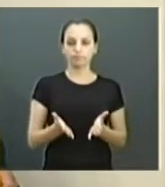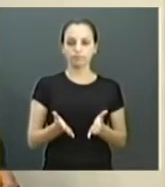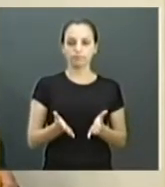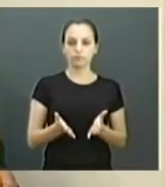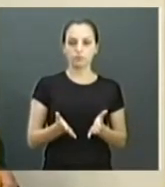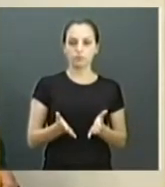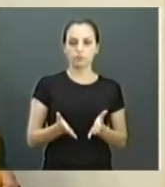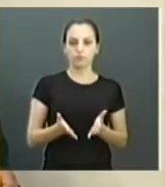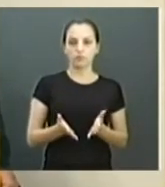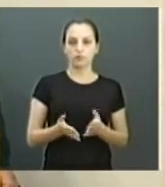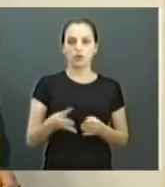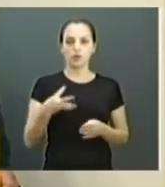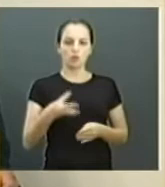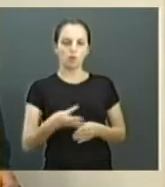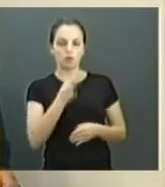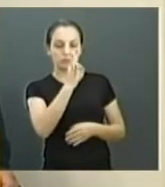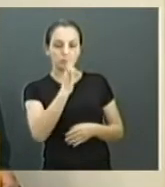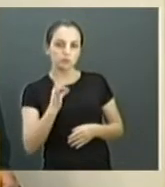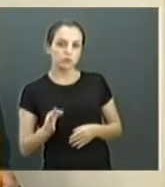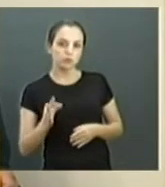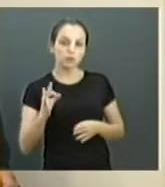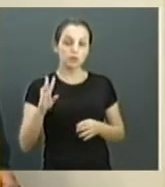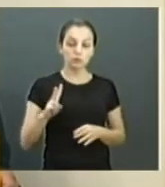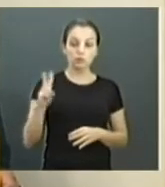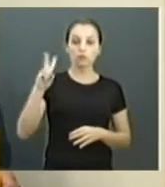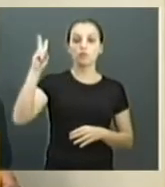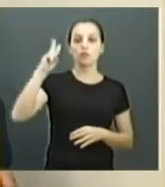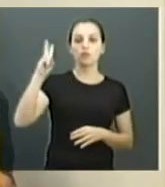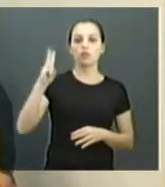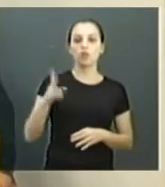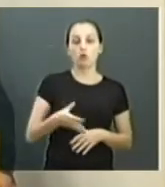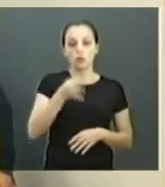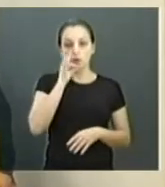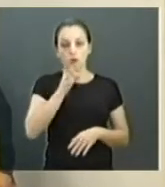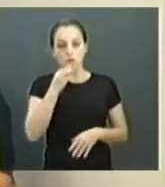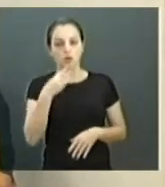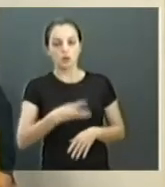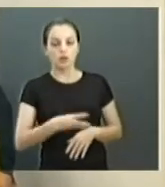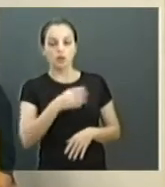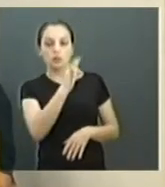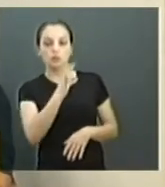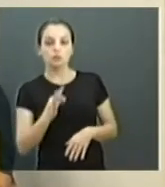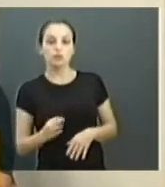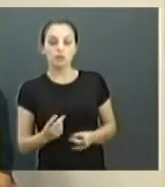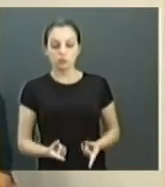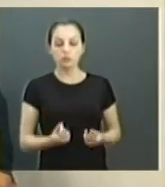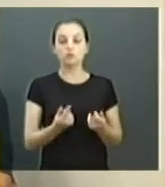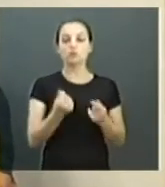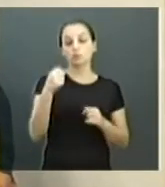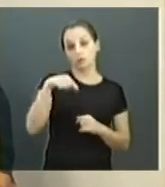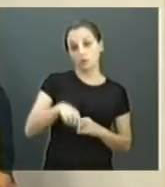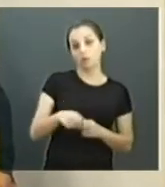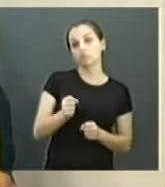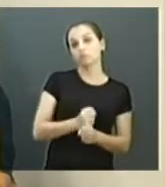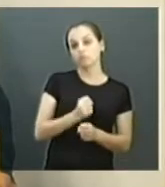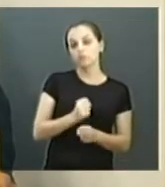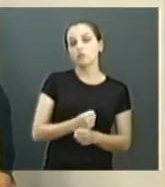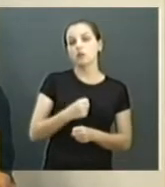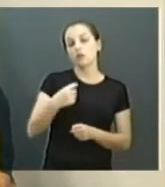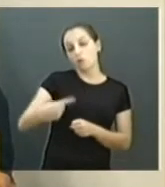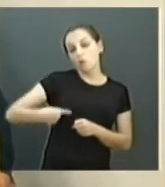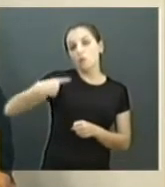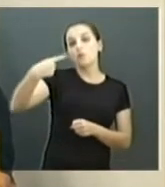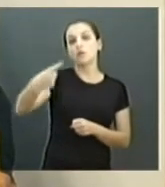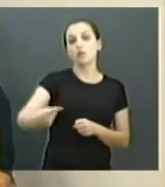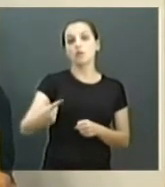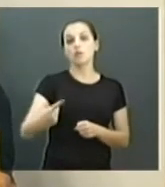deu 4% de ganho real ano passado, fez a proposta de 3% de ganho real esse ano, 3% de ganho real ano que vem e